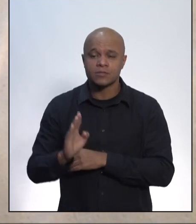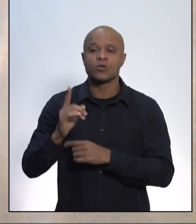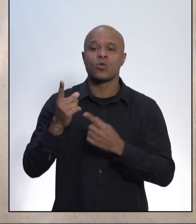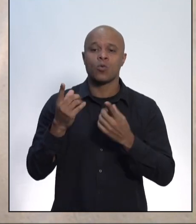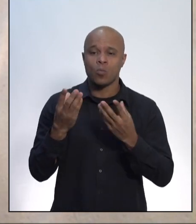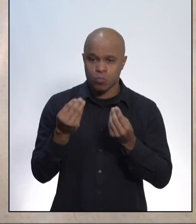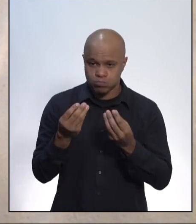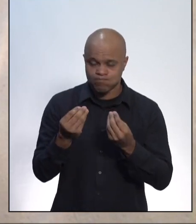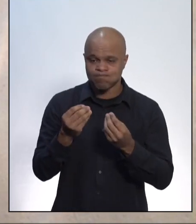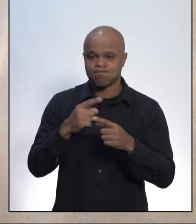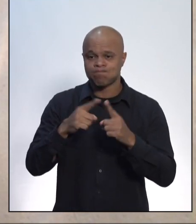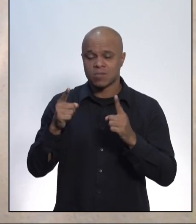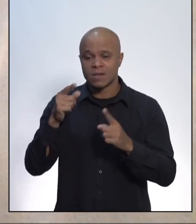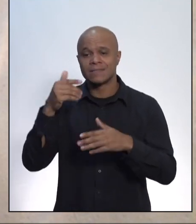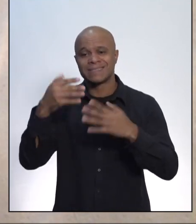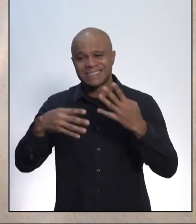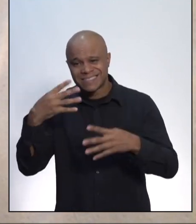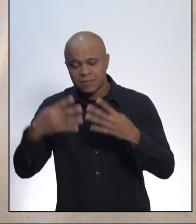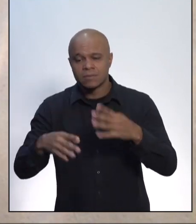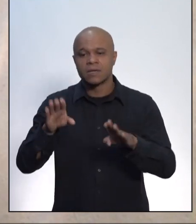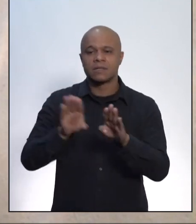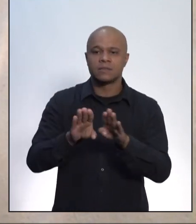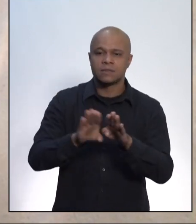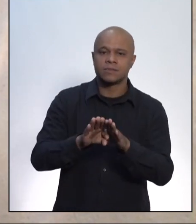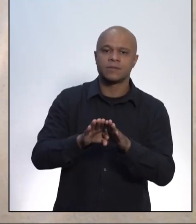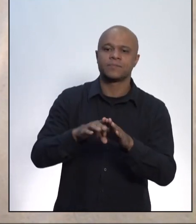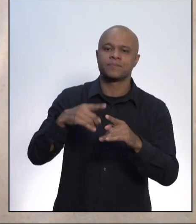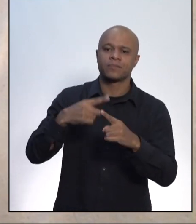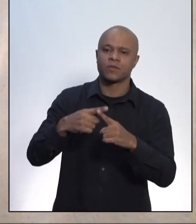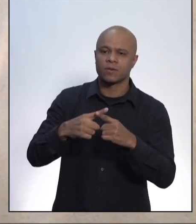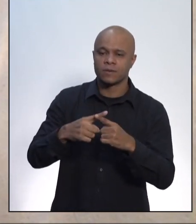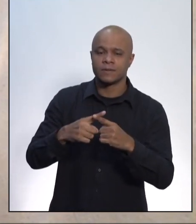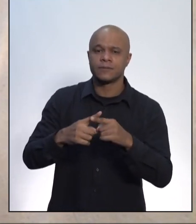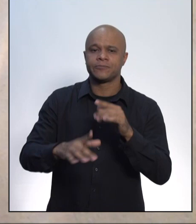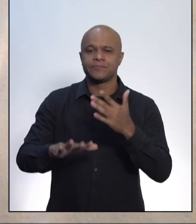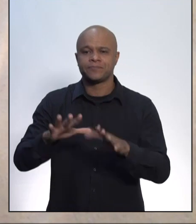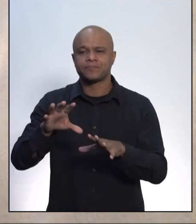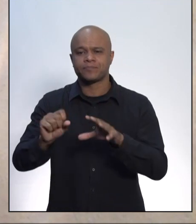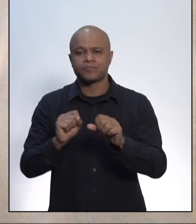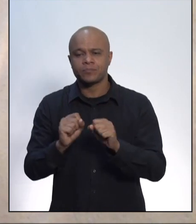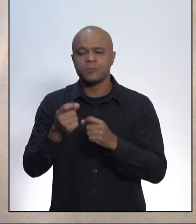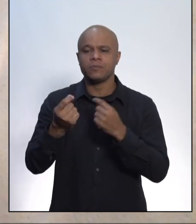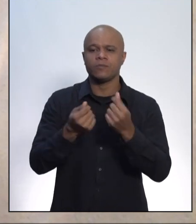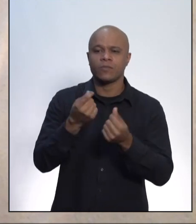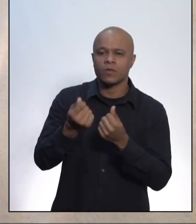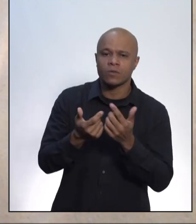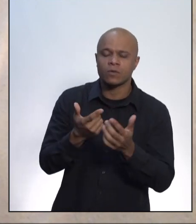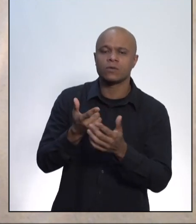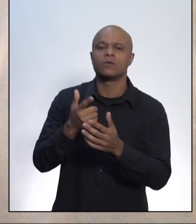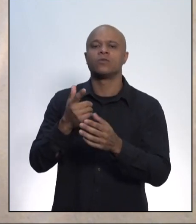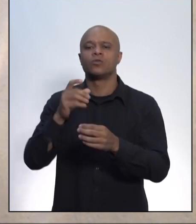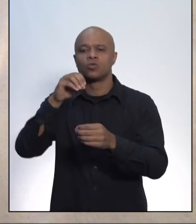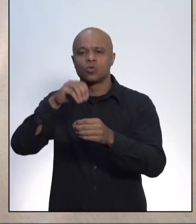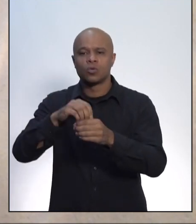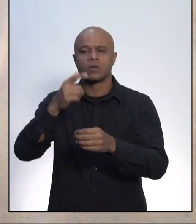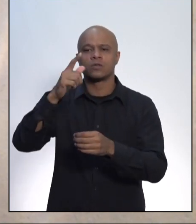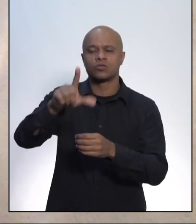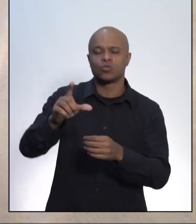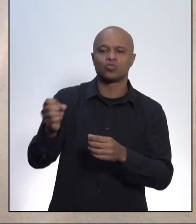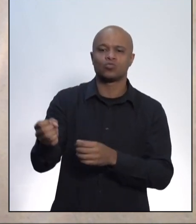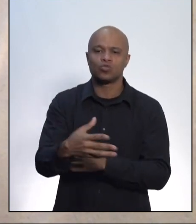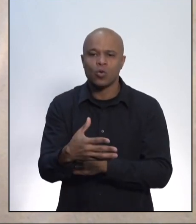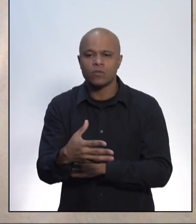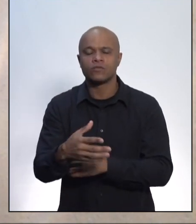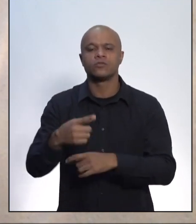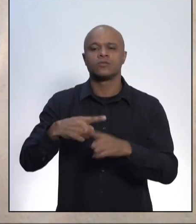um pouco os nossos negócios, porque em vez da gente, muitas vezes, pegar aquele valor, aquela grana e investir em novos projetos, a gente